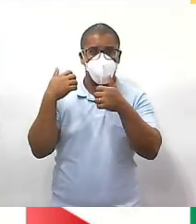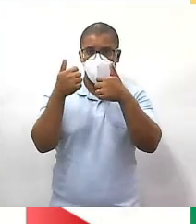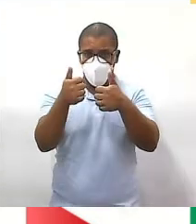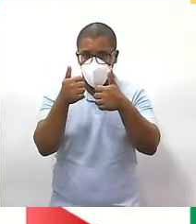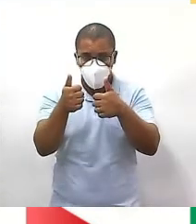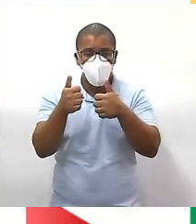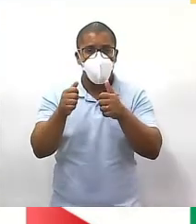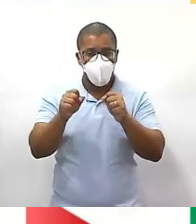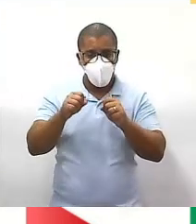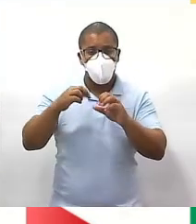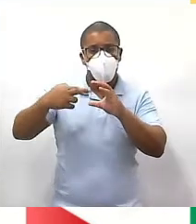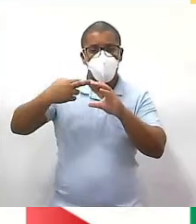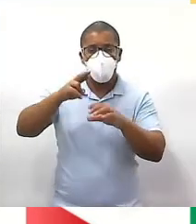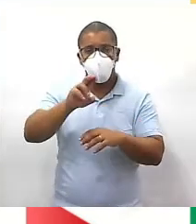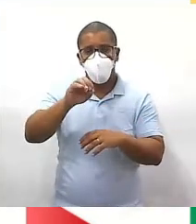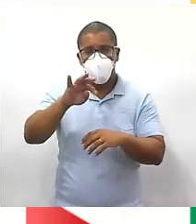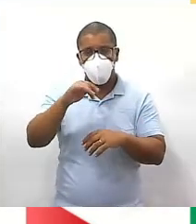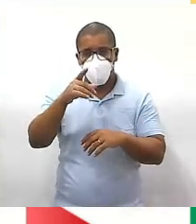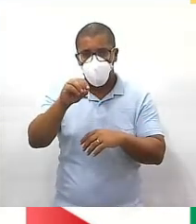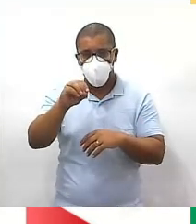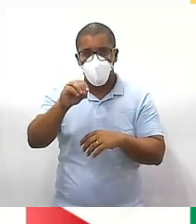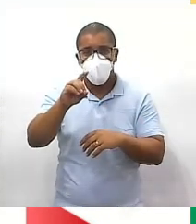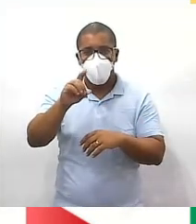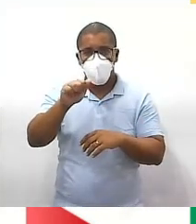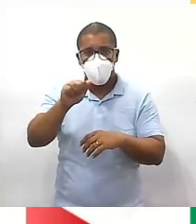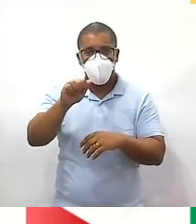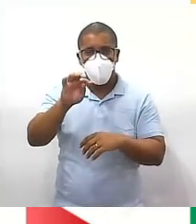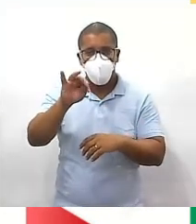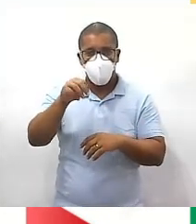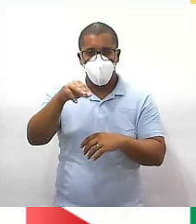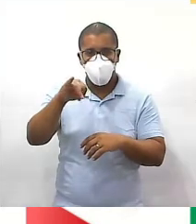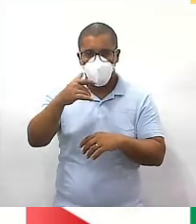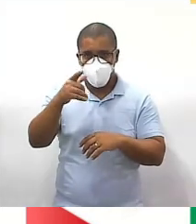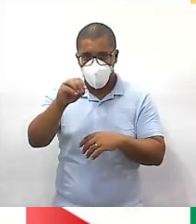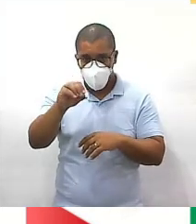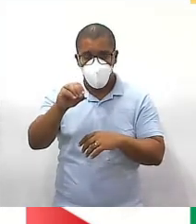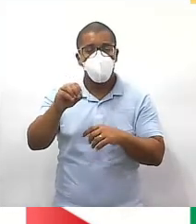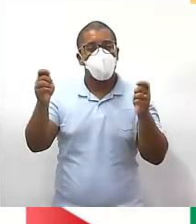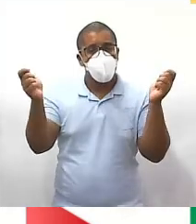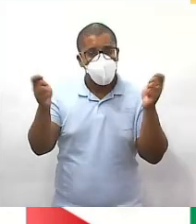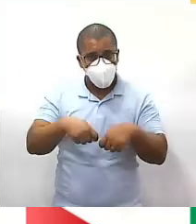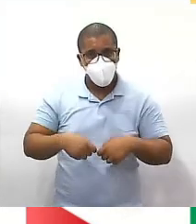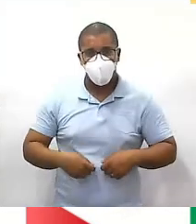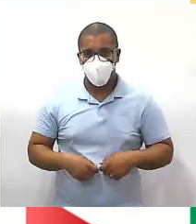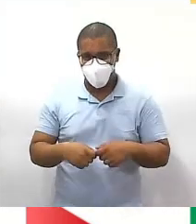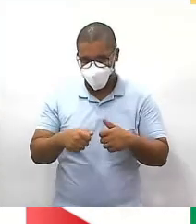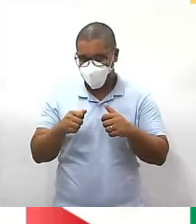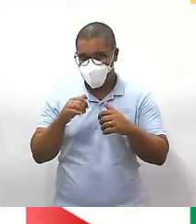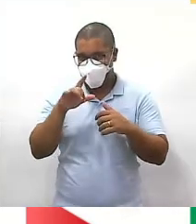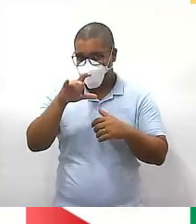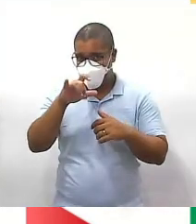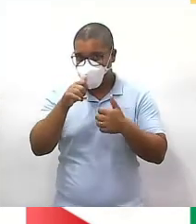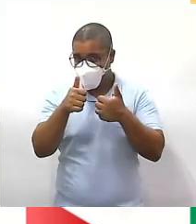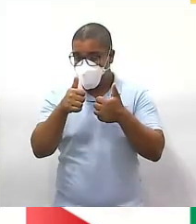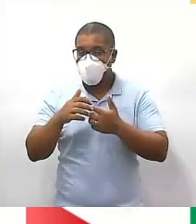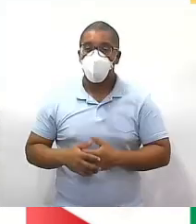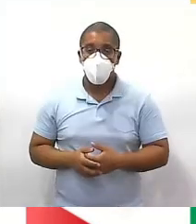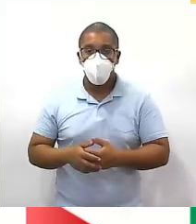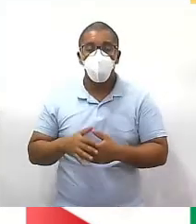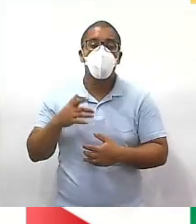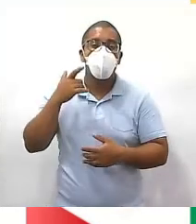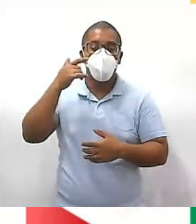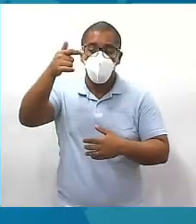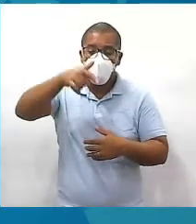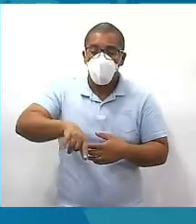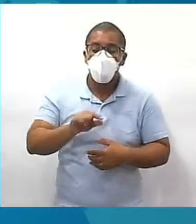Transmissão, tudo junto, sem acento, tá bom? Vamos lá então. A mesma ideia de lugar geométrico, ele aparece